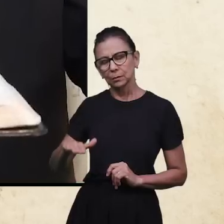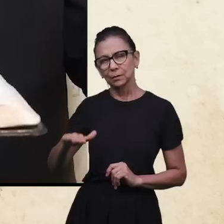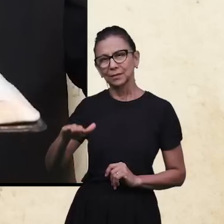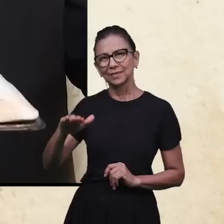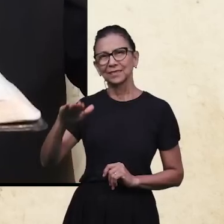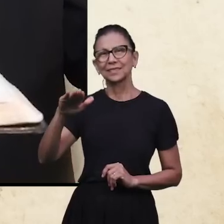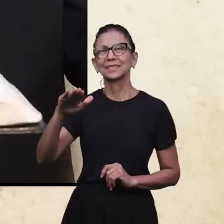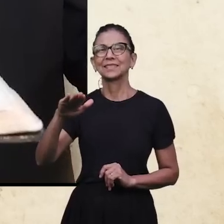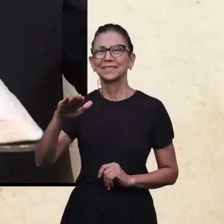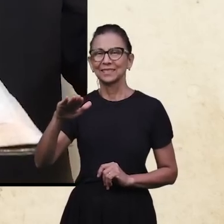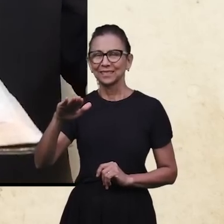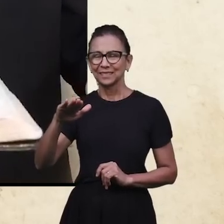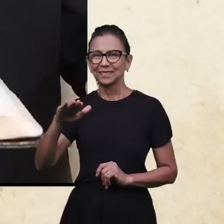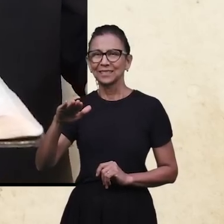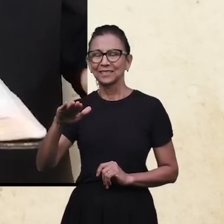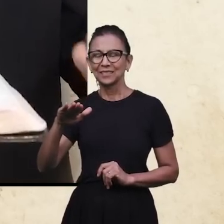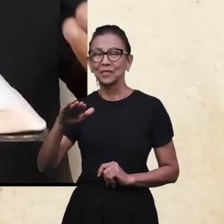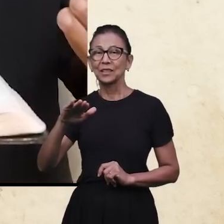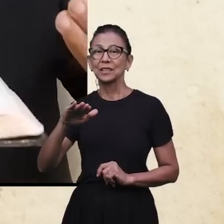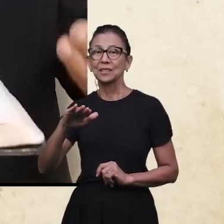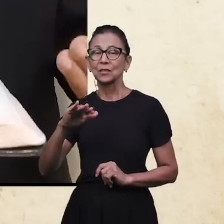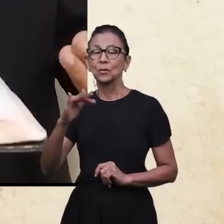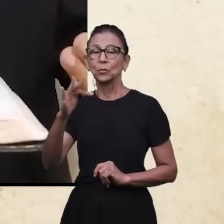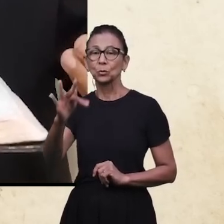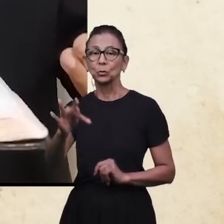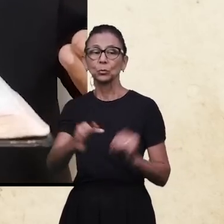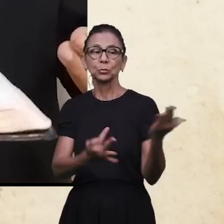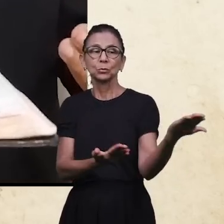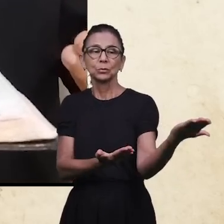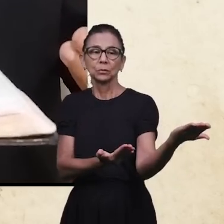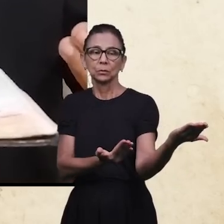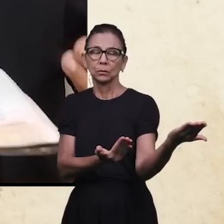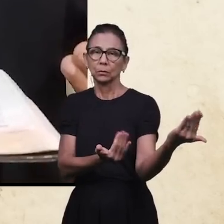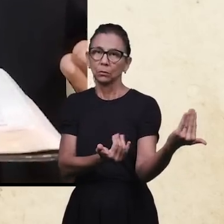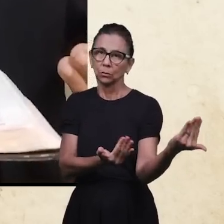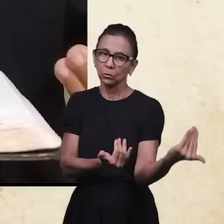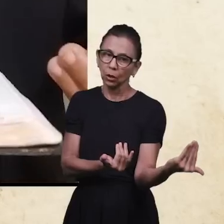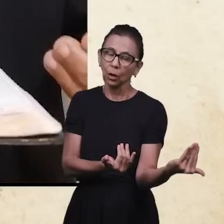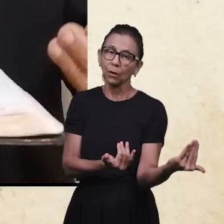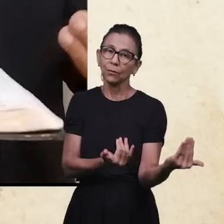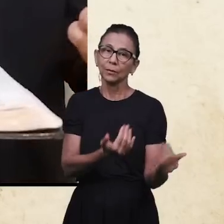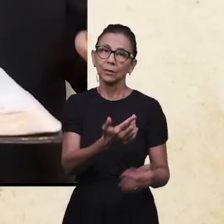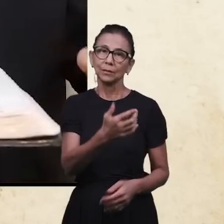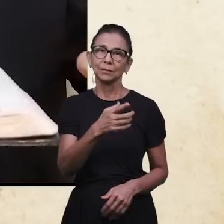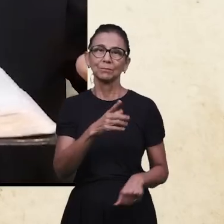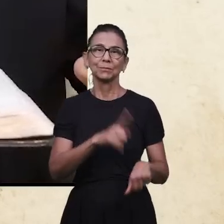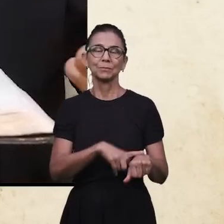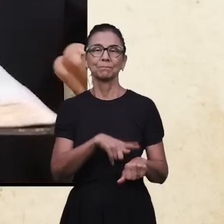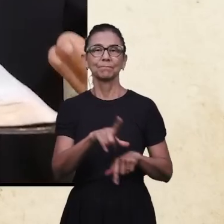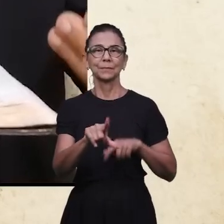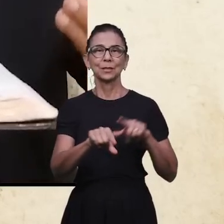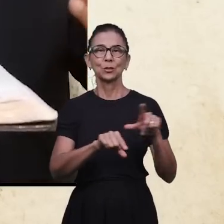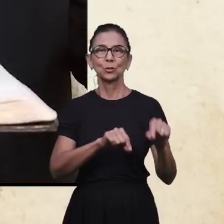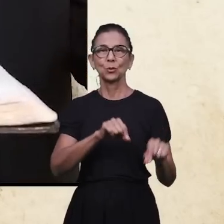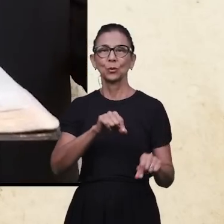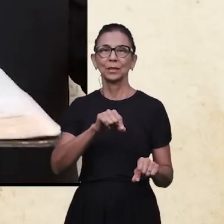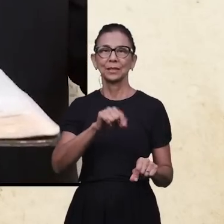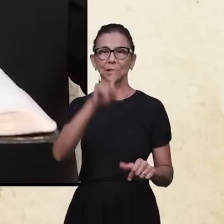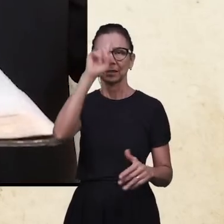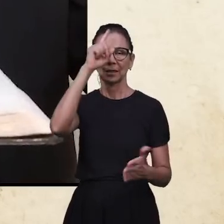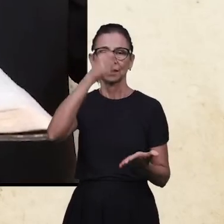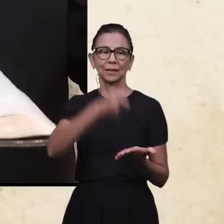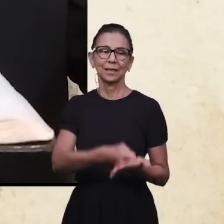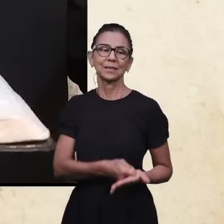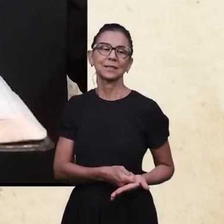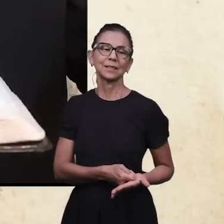possam se tornar jovens, e o jovem, ele tem um momento de escolha, de